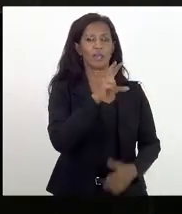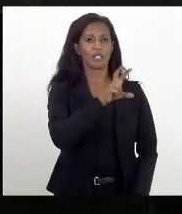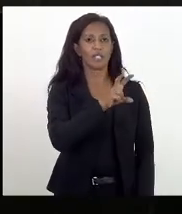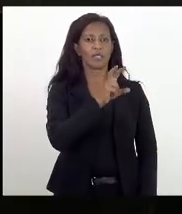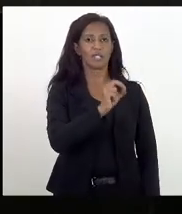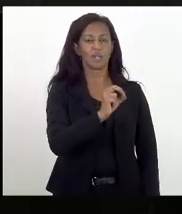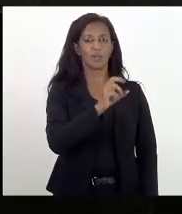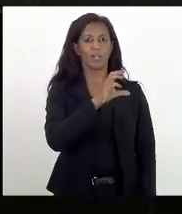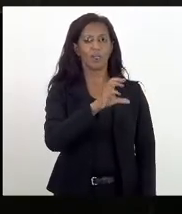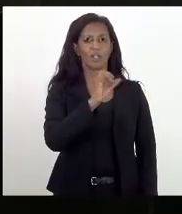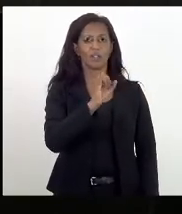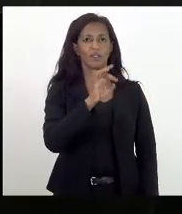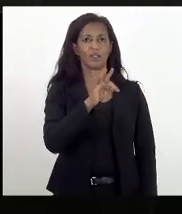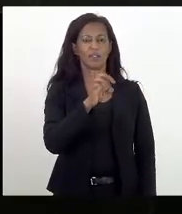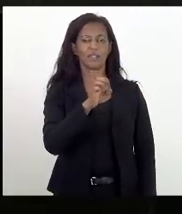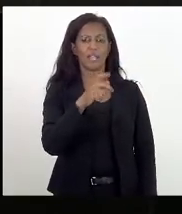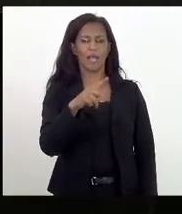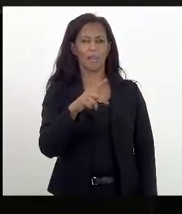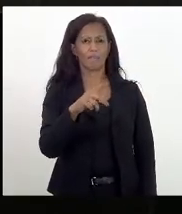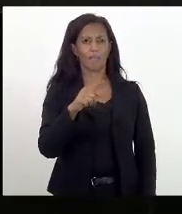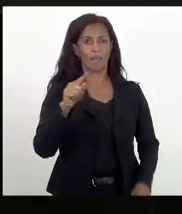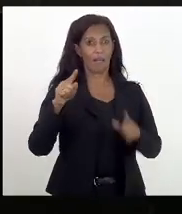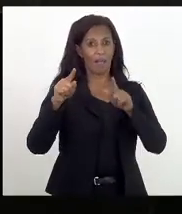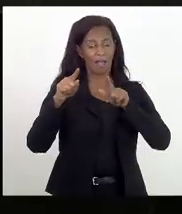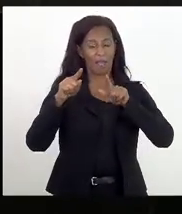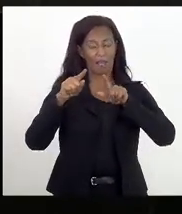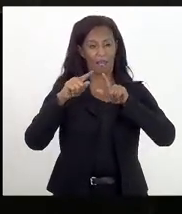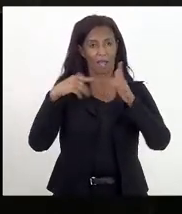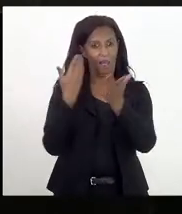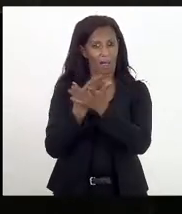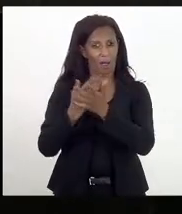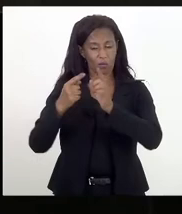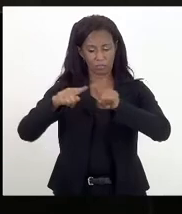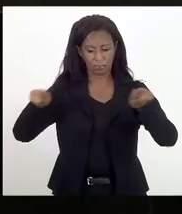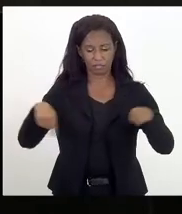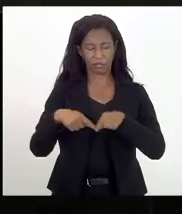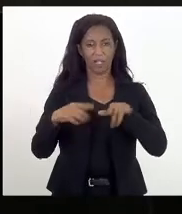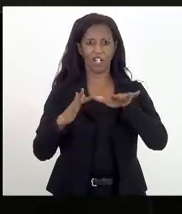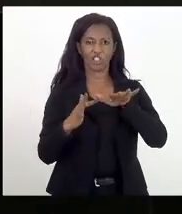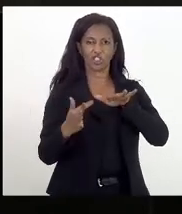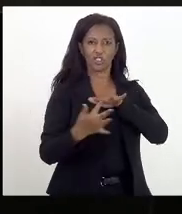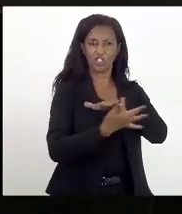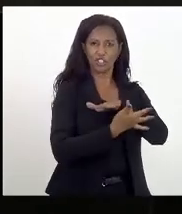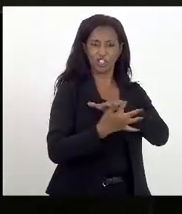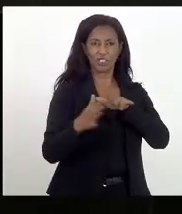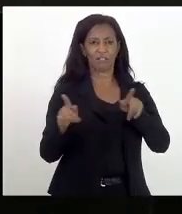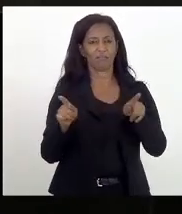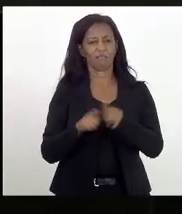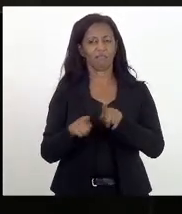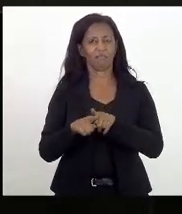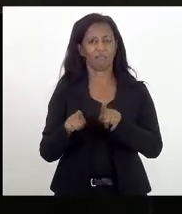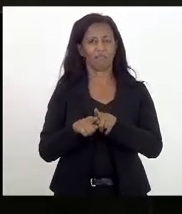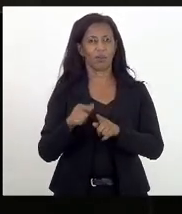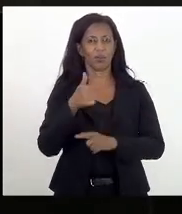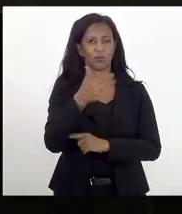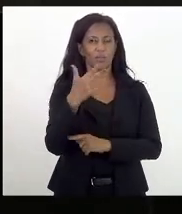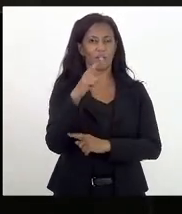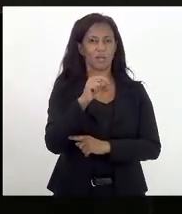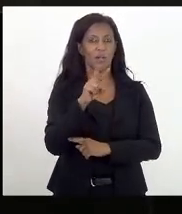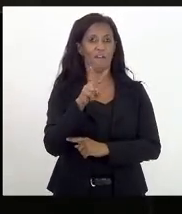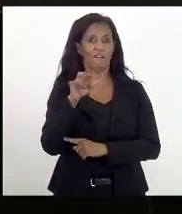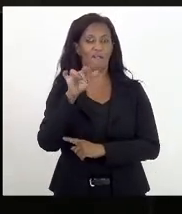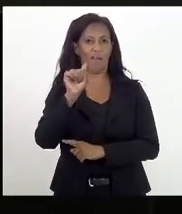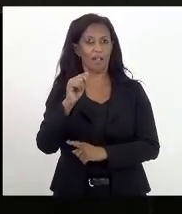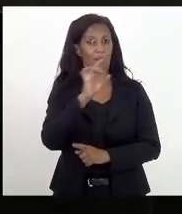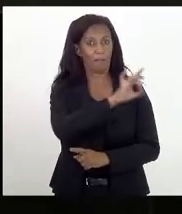50 se apps salas de aula 100% digitais horário integral investimento 325 milhões de reais 250 vagas